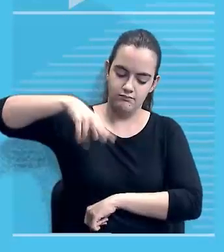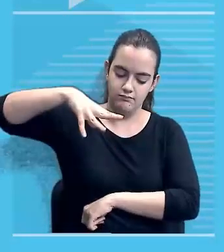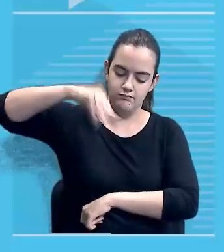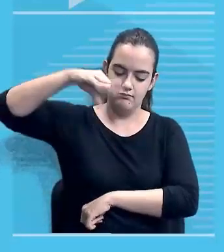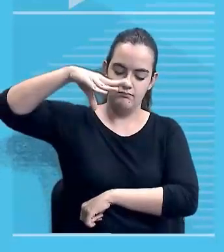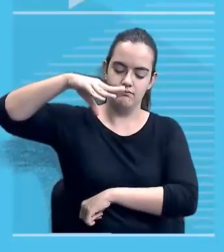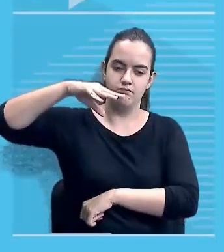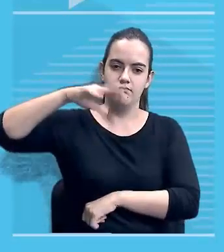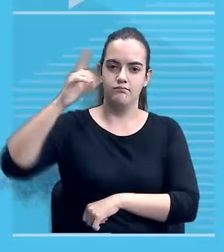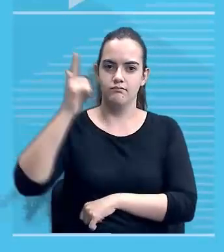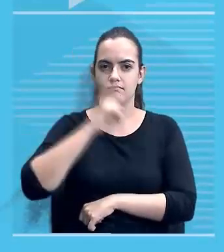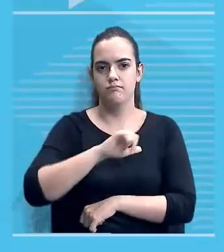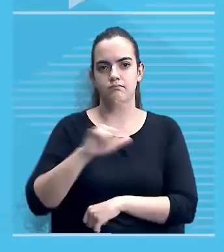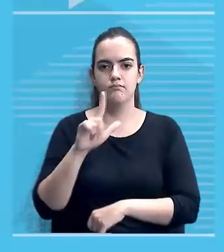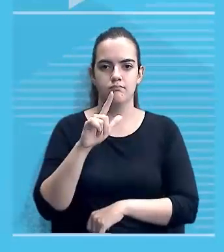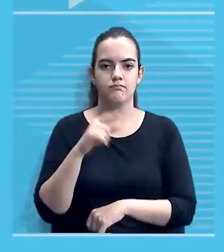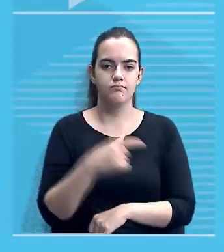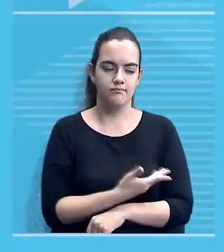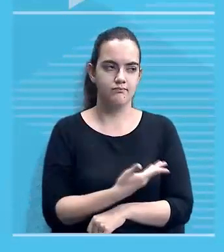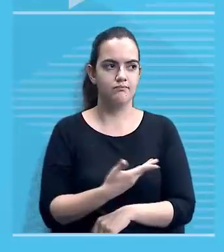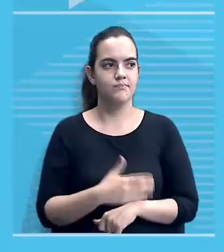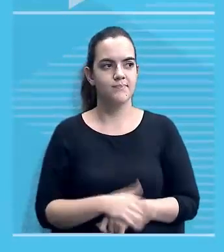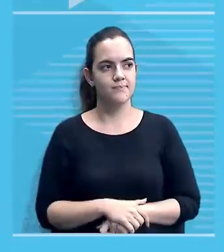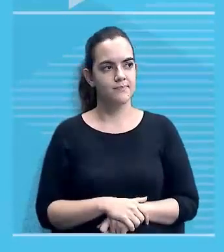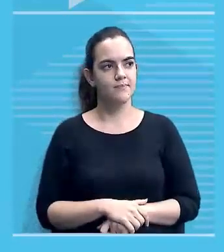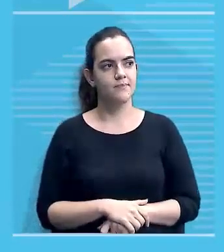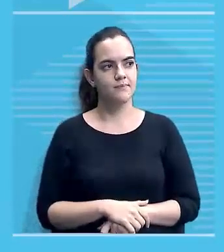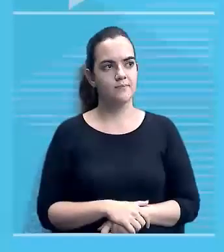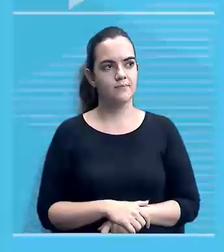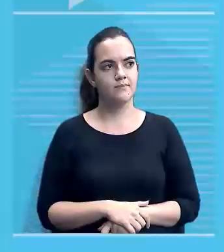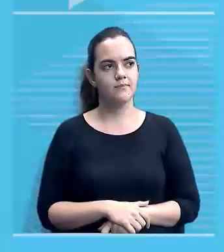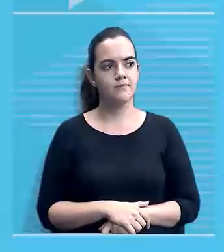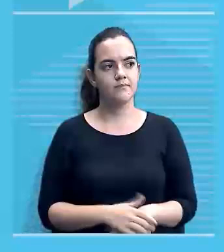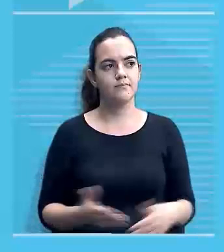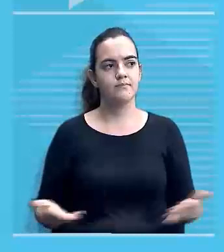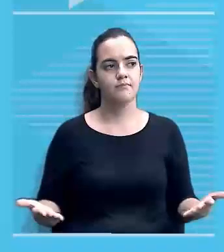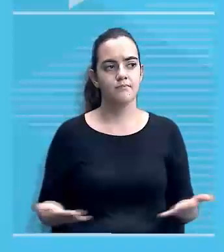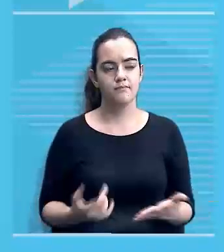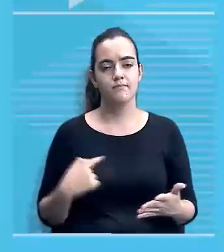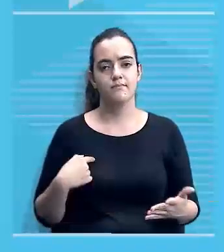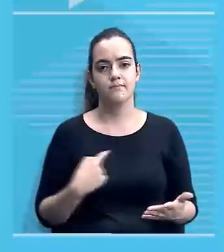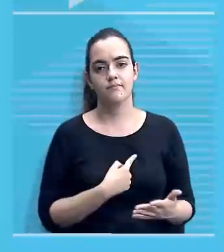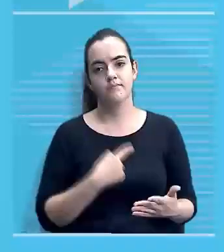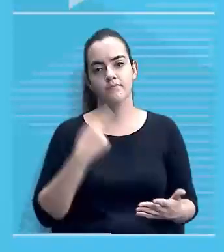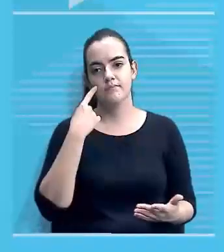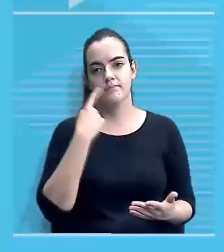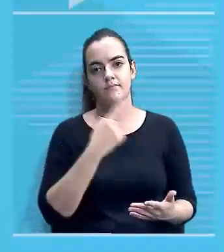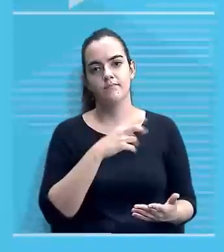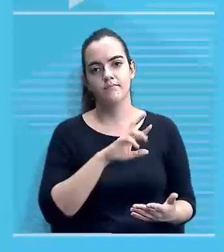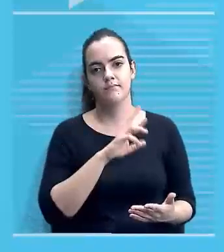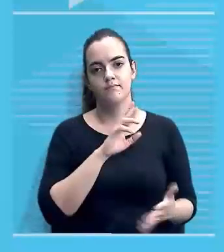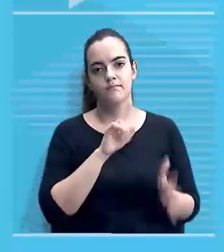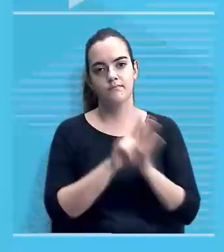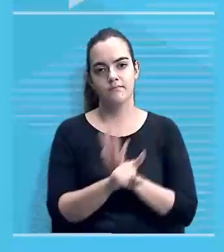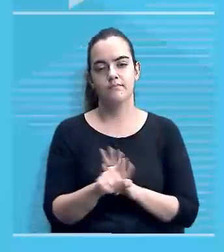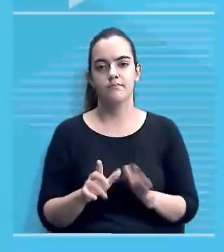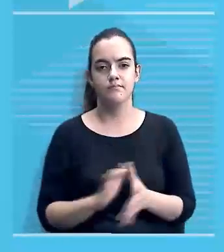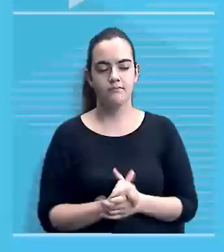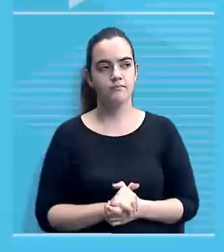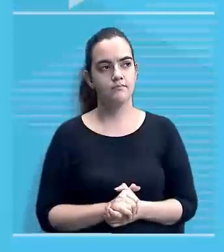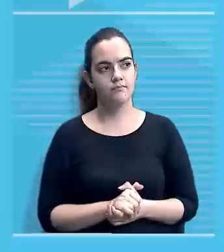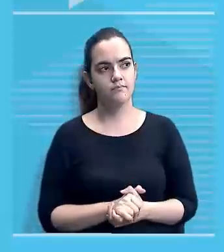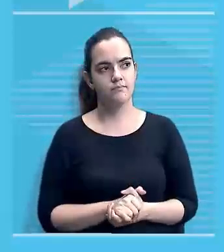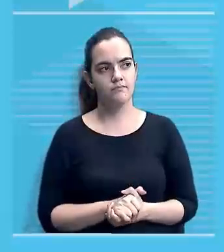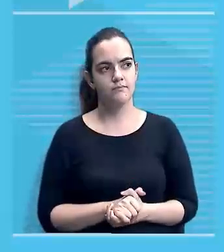nossa a nossa Capital Federal E aí nós temos agora uma questãozinha né Nós temos